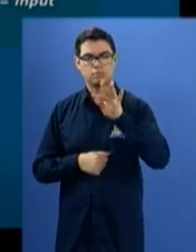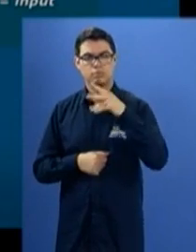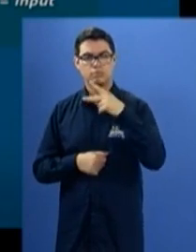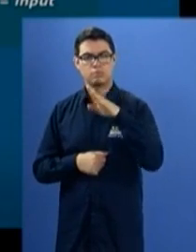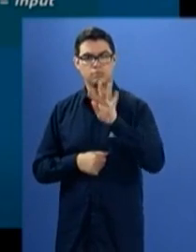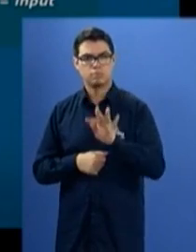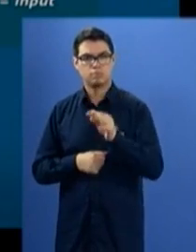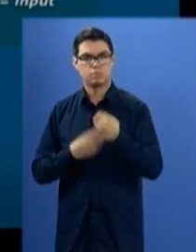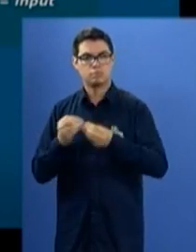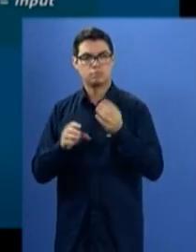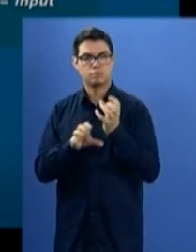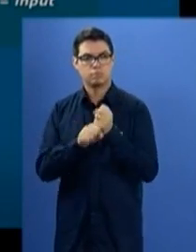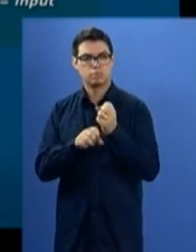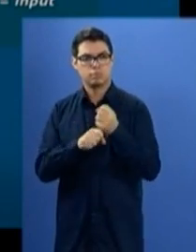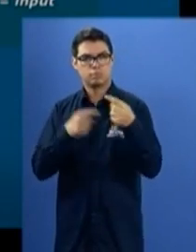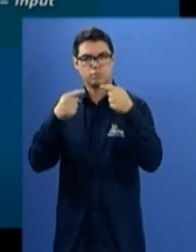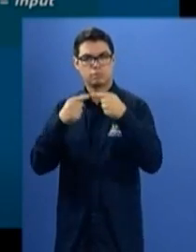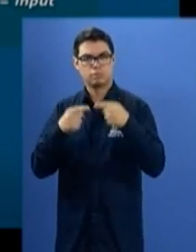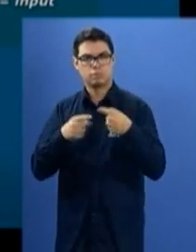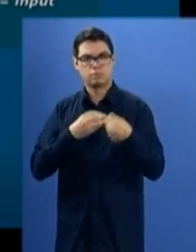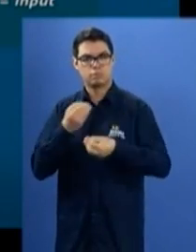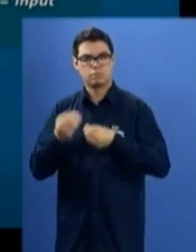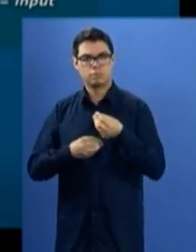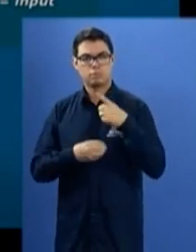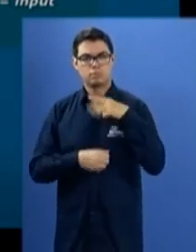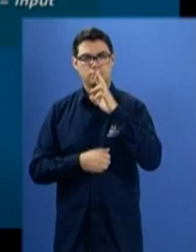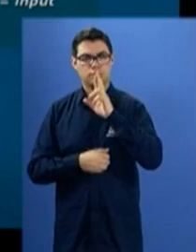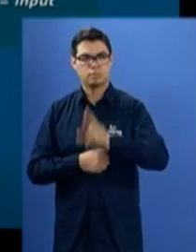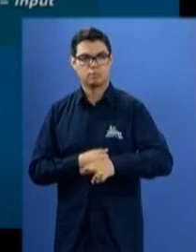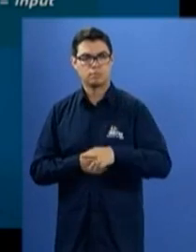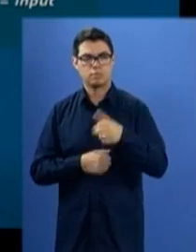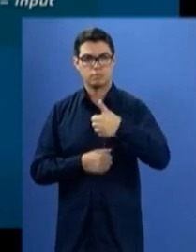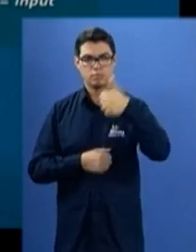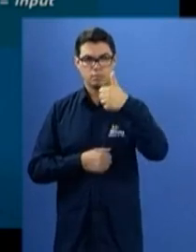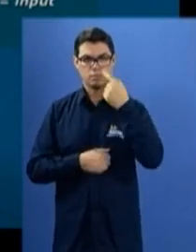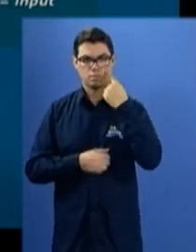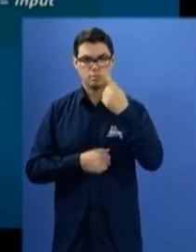sempre deverá estar relacionado a um resultado.